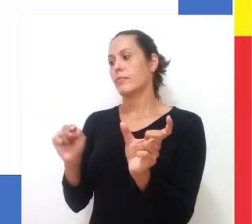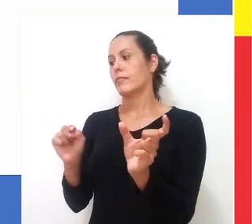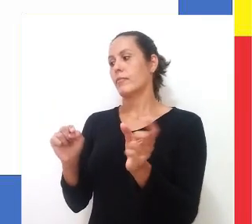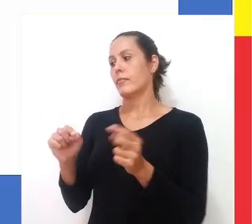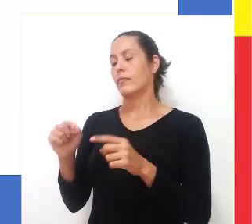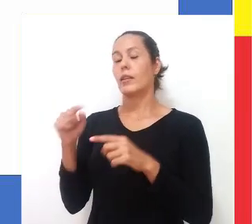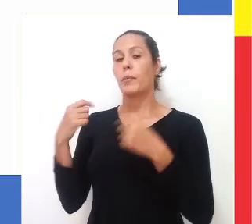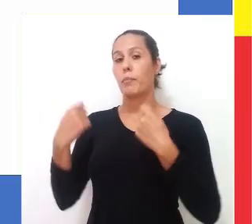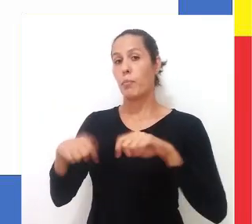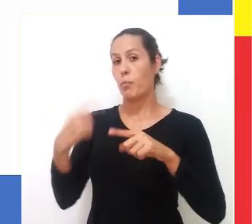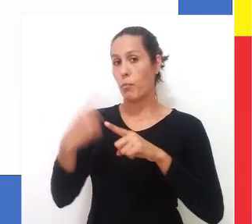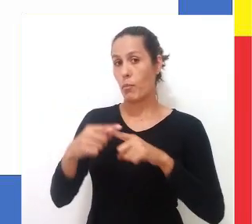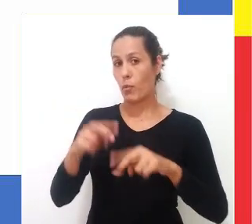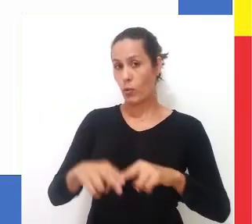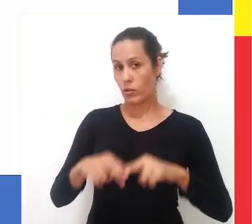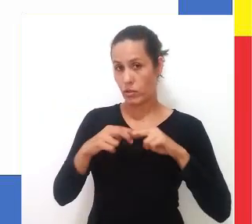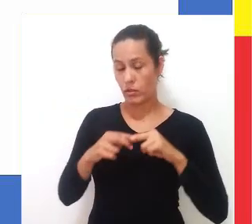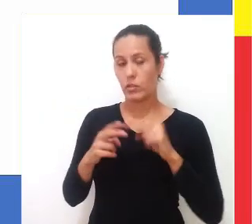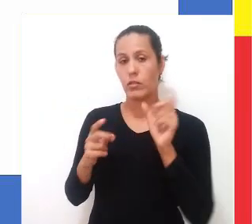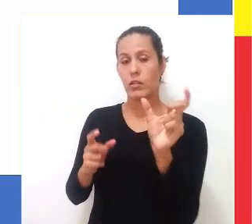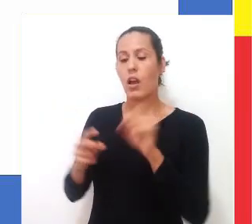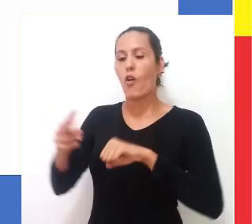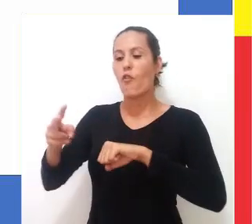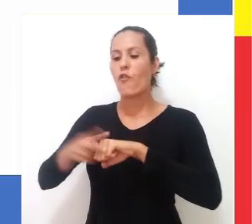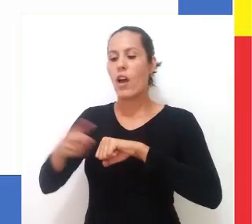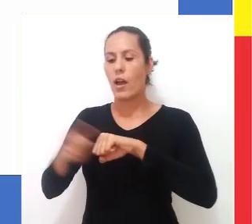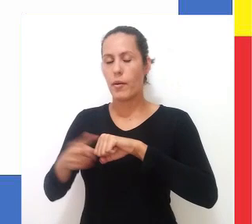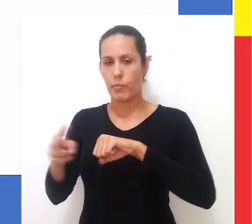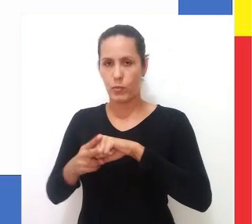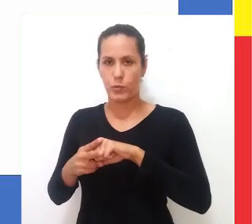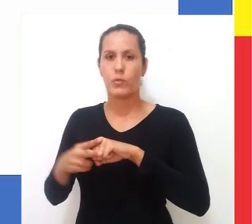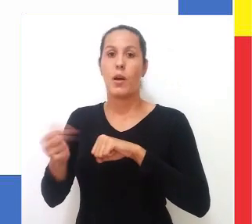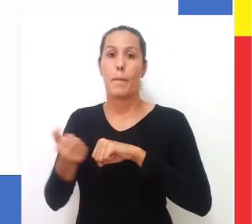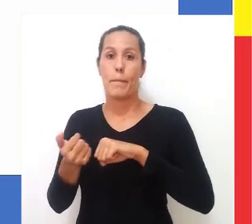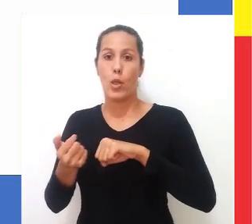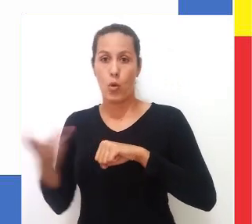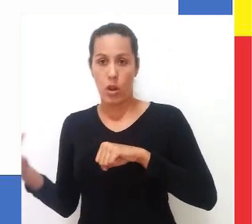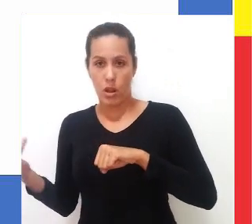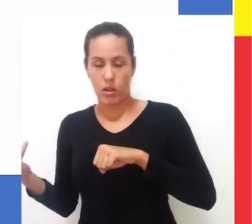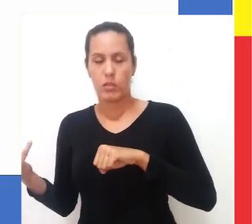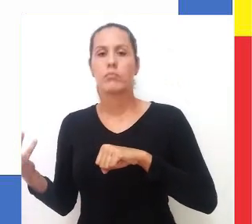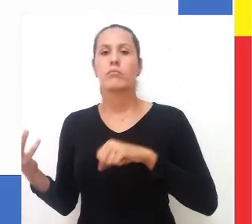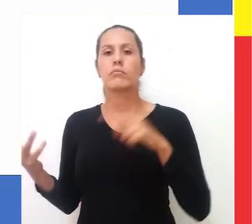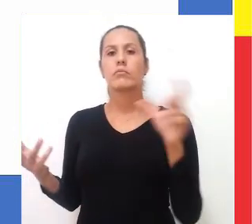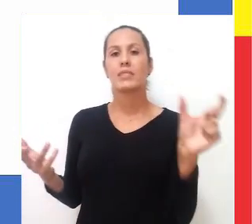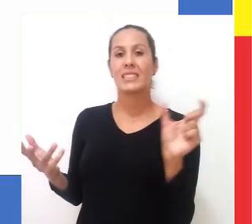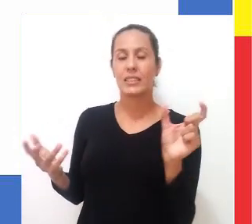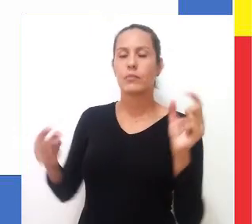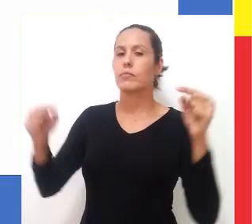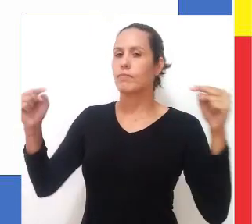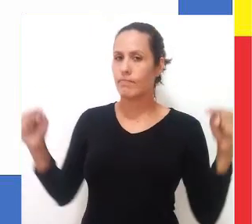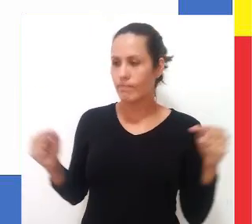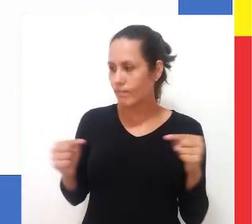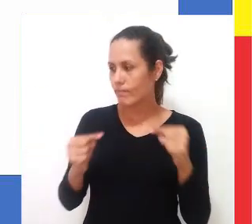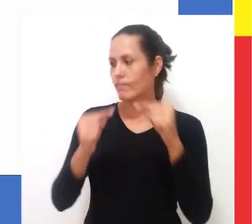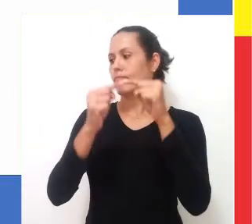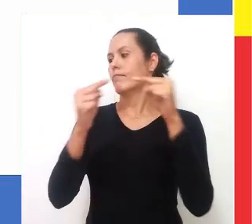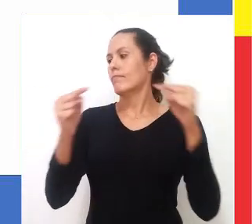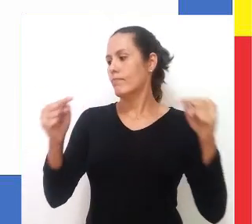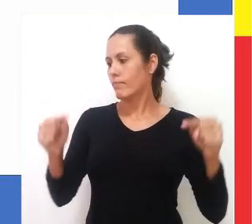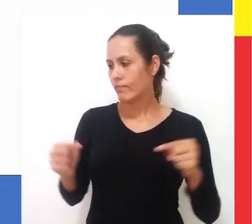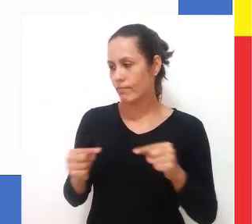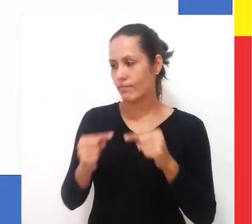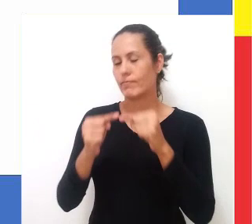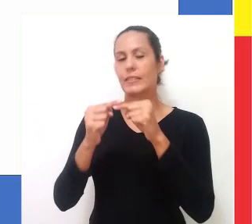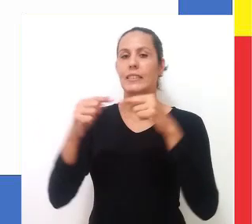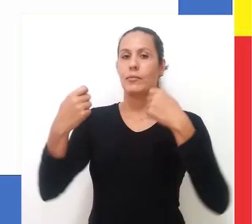está errado, porque eu tenho que concordar aí com o verbo. Se o verbo está no plural, eu não posso usar these, e sim